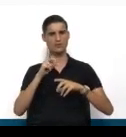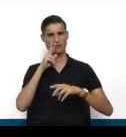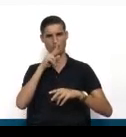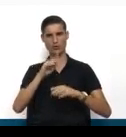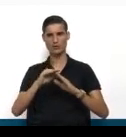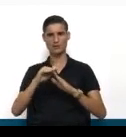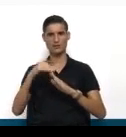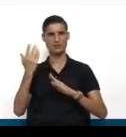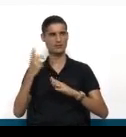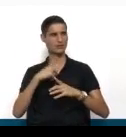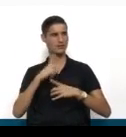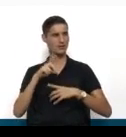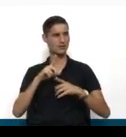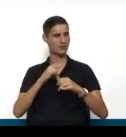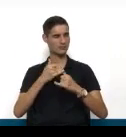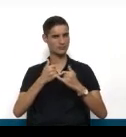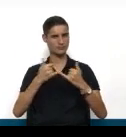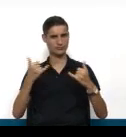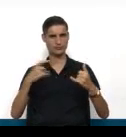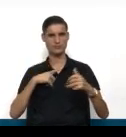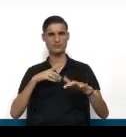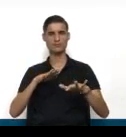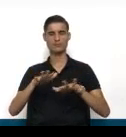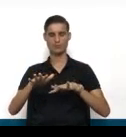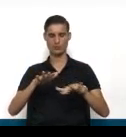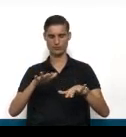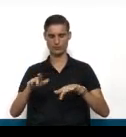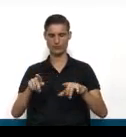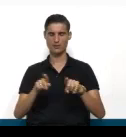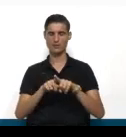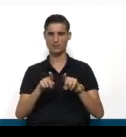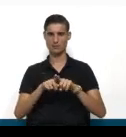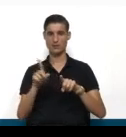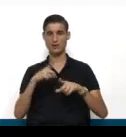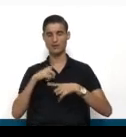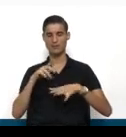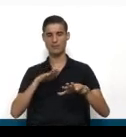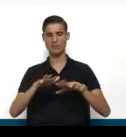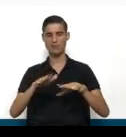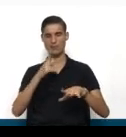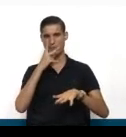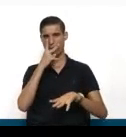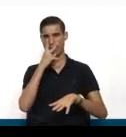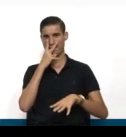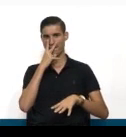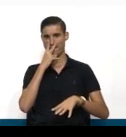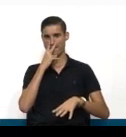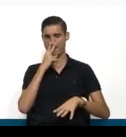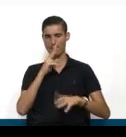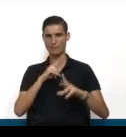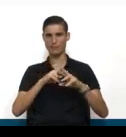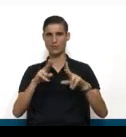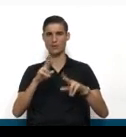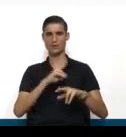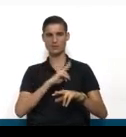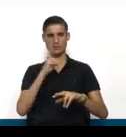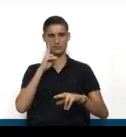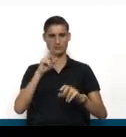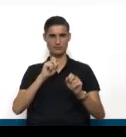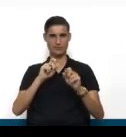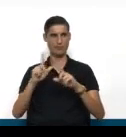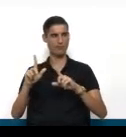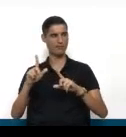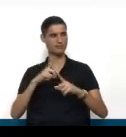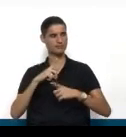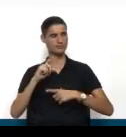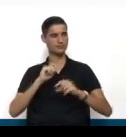externa, essa corda vai se movimentar. E ela faz um movimento parecido com essa representação aqui.